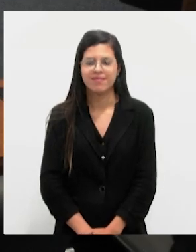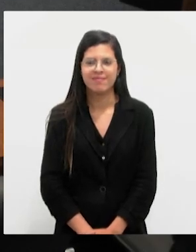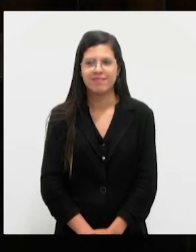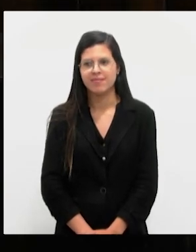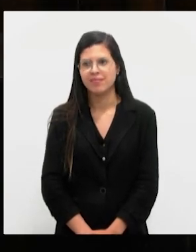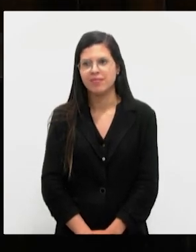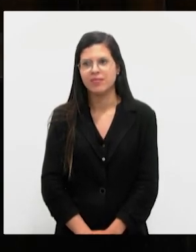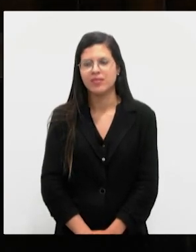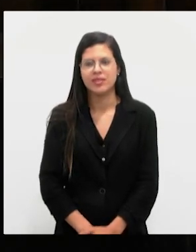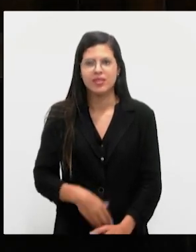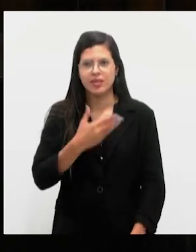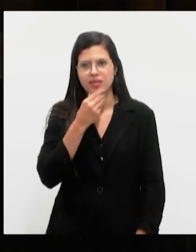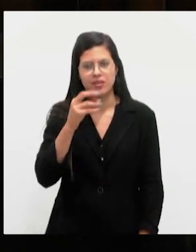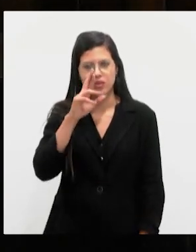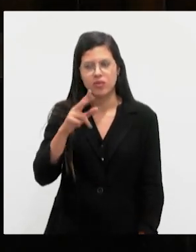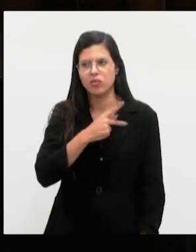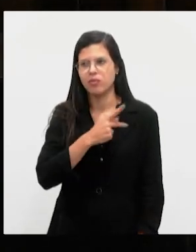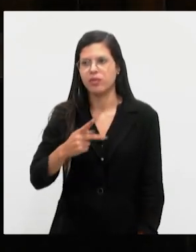Senhor presidente,